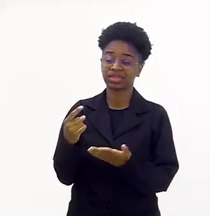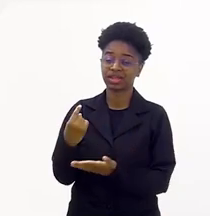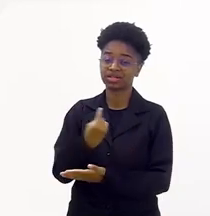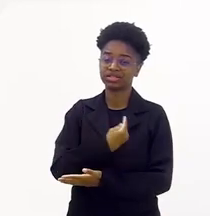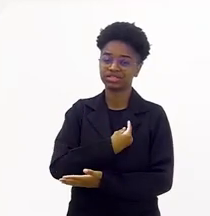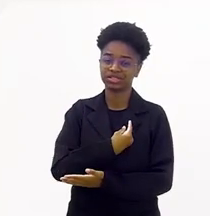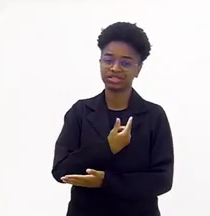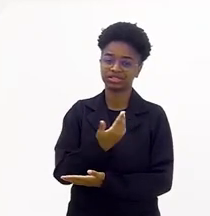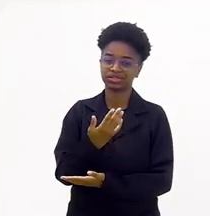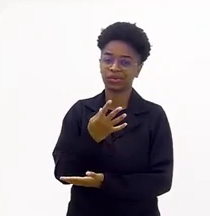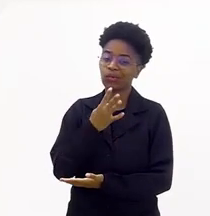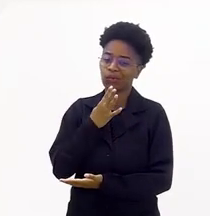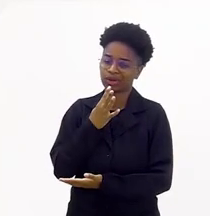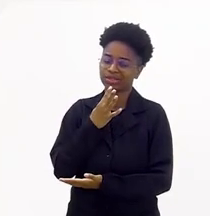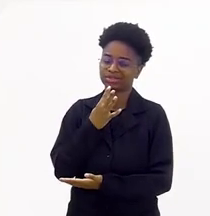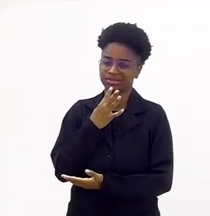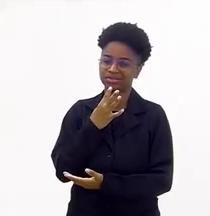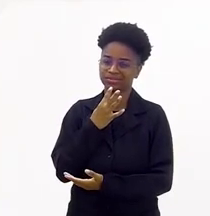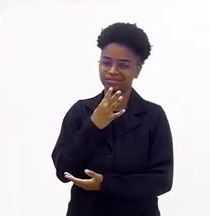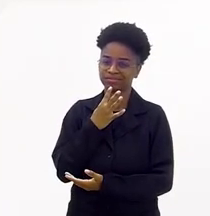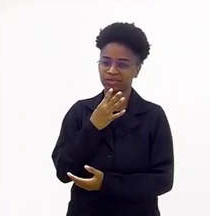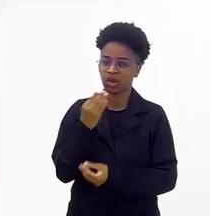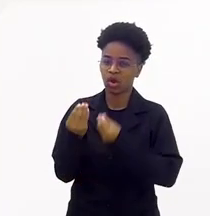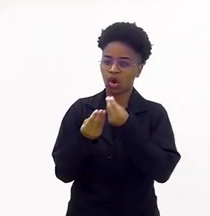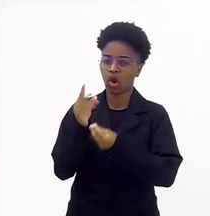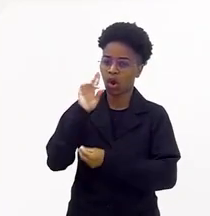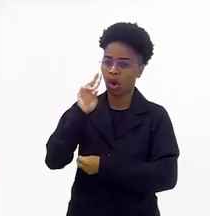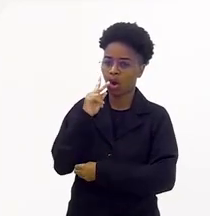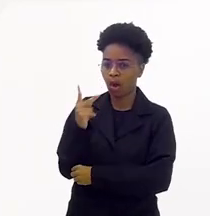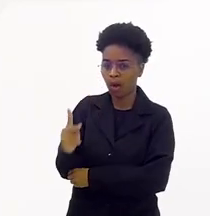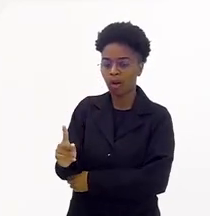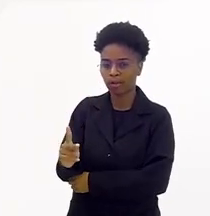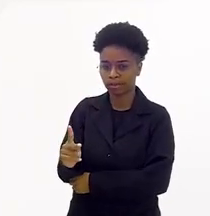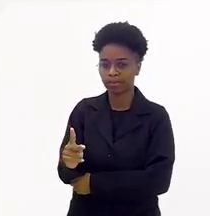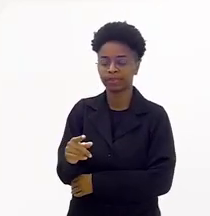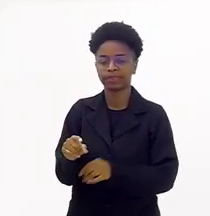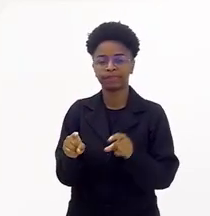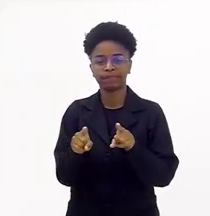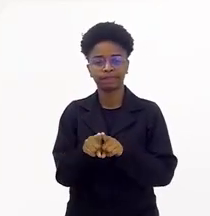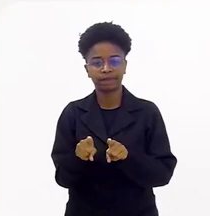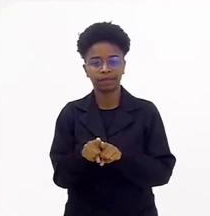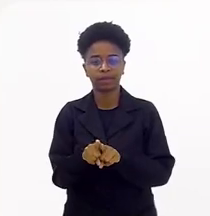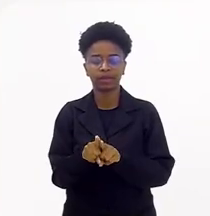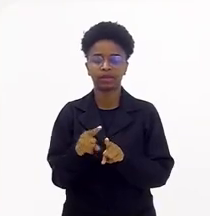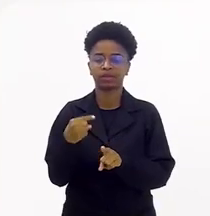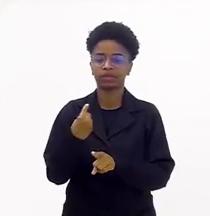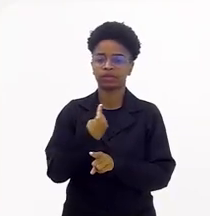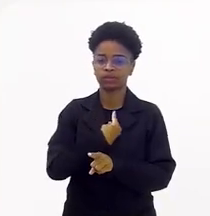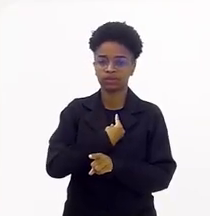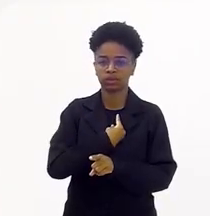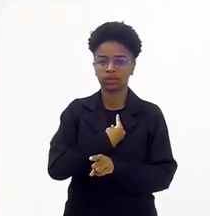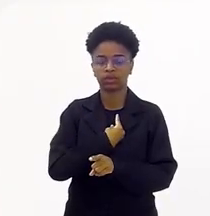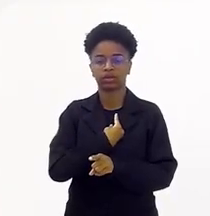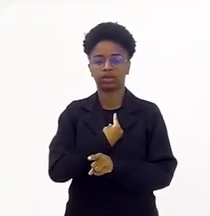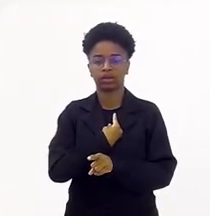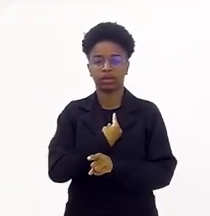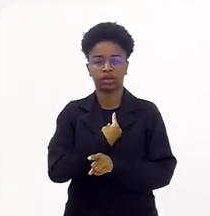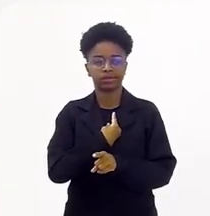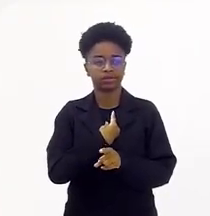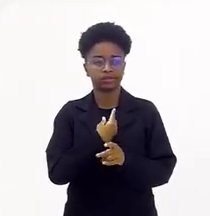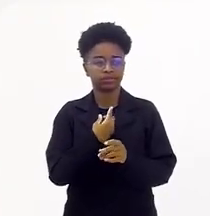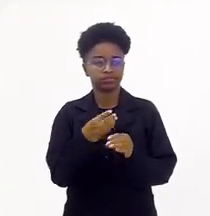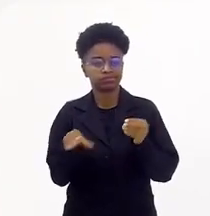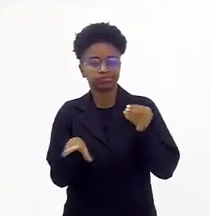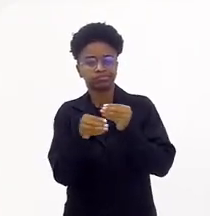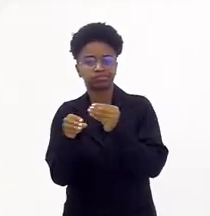a gente conheceu bem a história dele. E a gente incluiu, o Maior passou para a